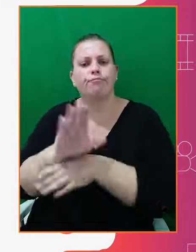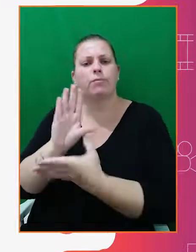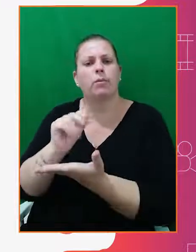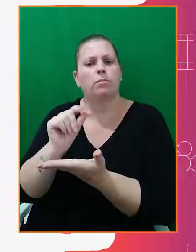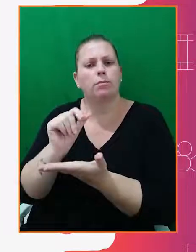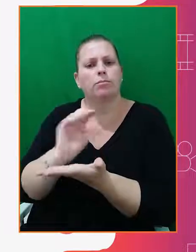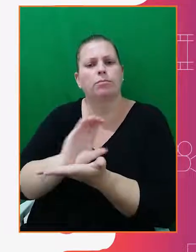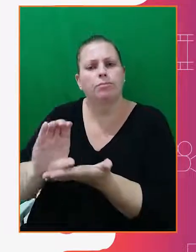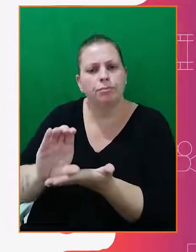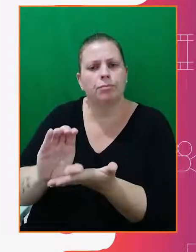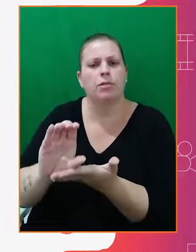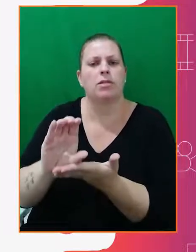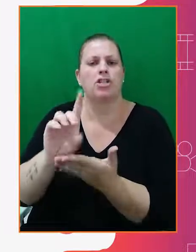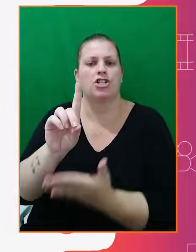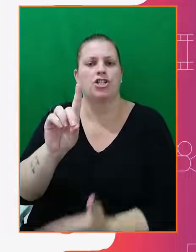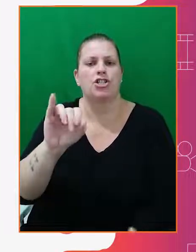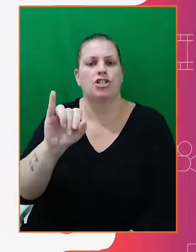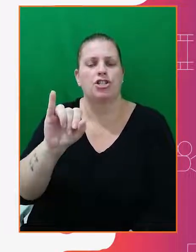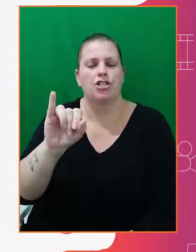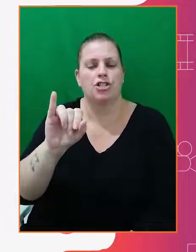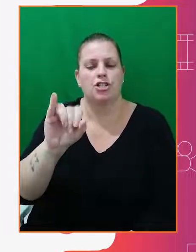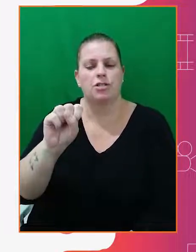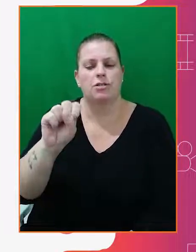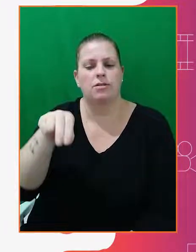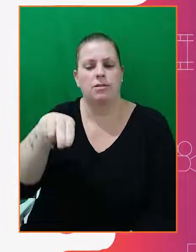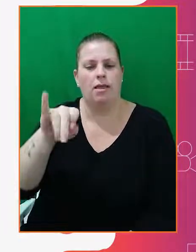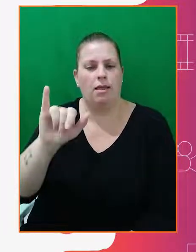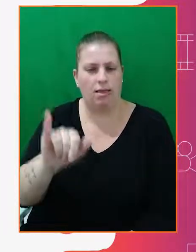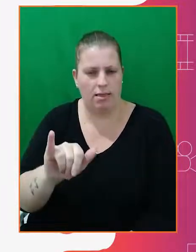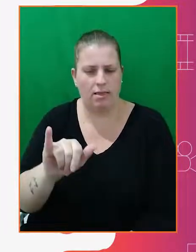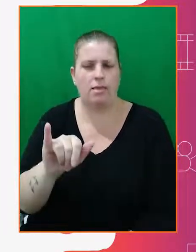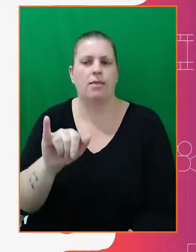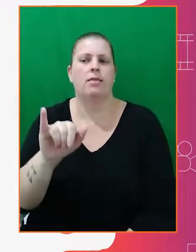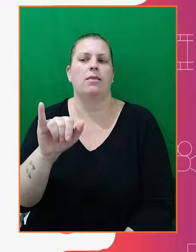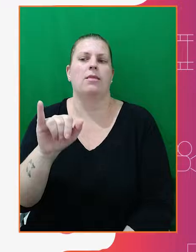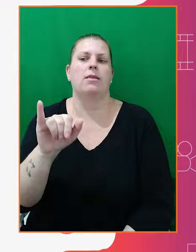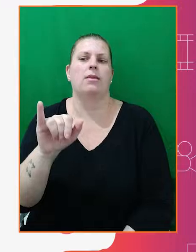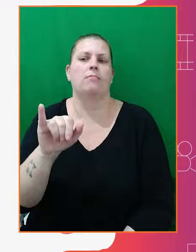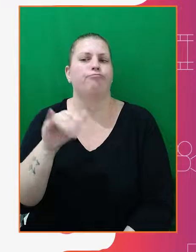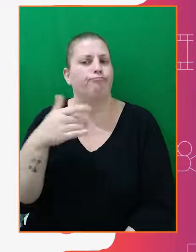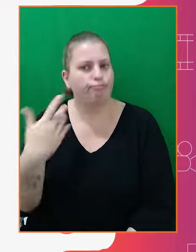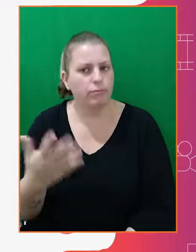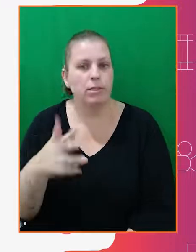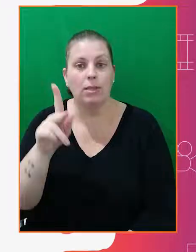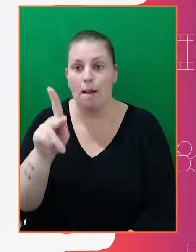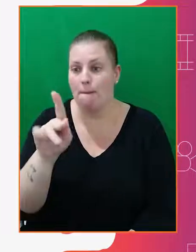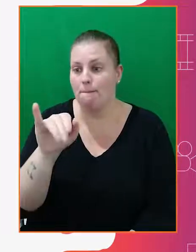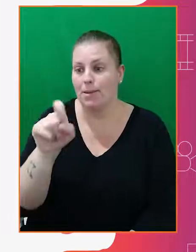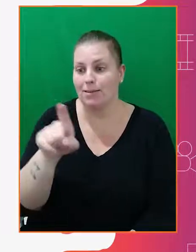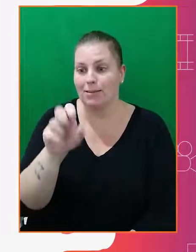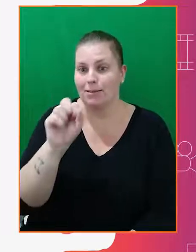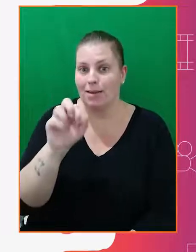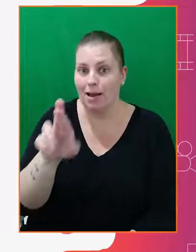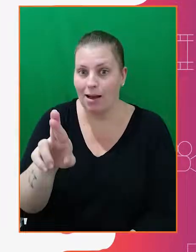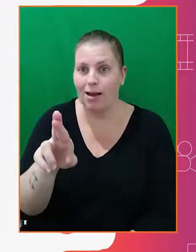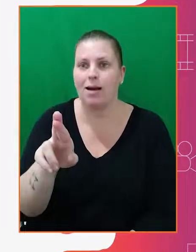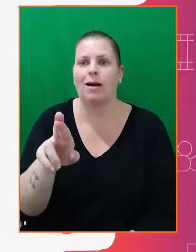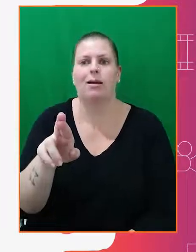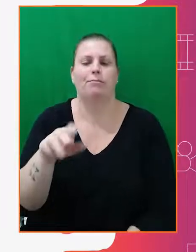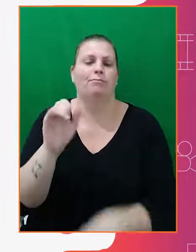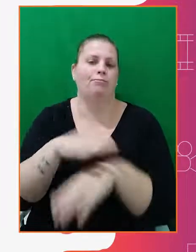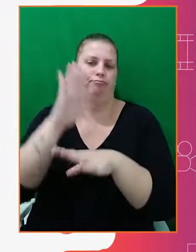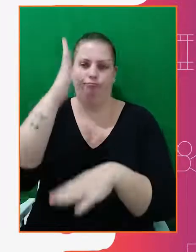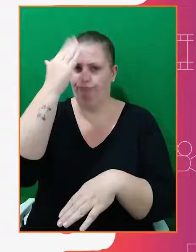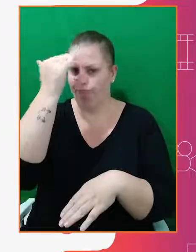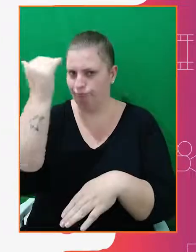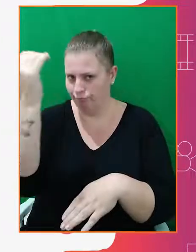ajudou bastante a otimizar todos os processos que eram bem caros na época. A Pixar, então, é ainda o principal estúdio de